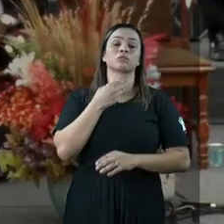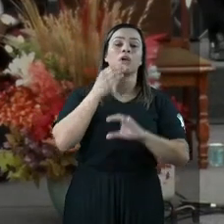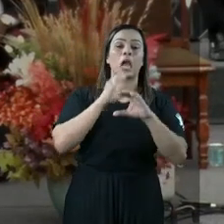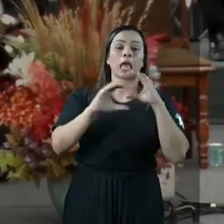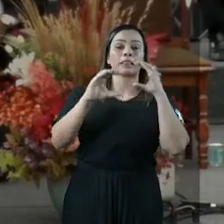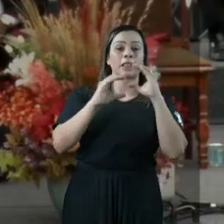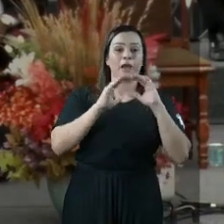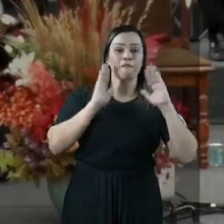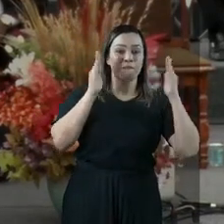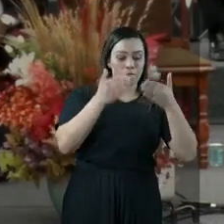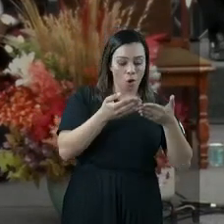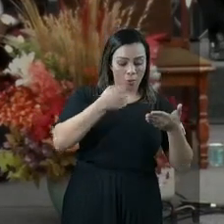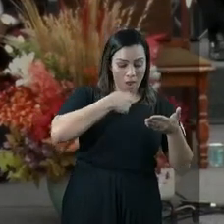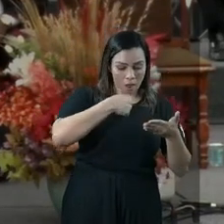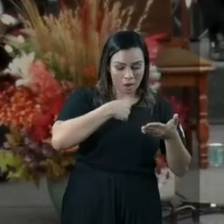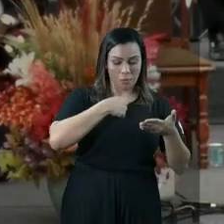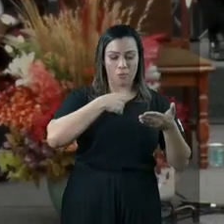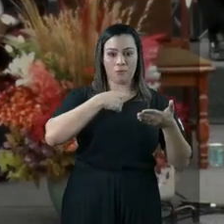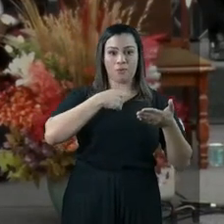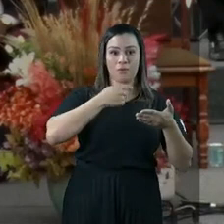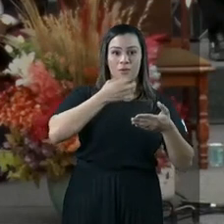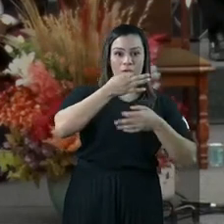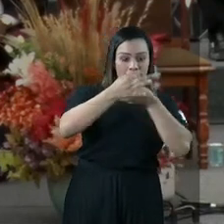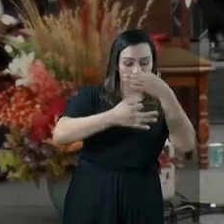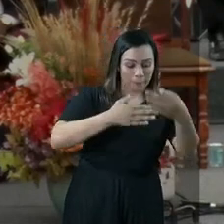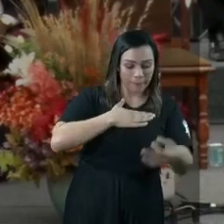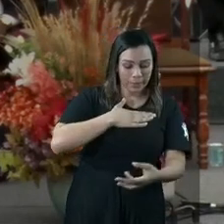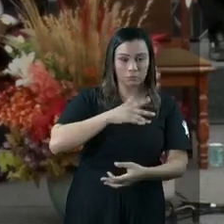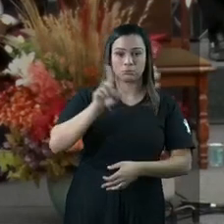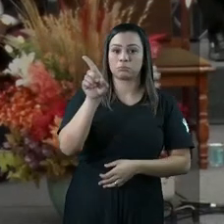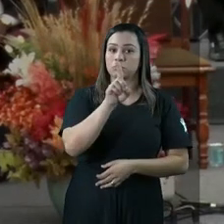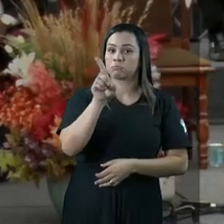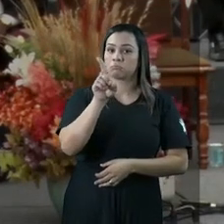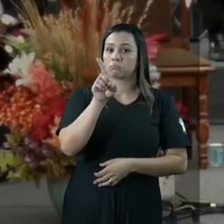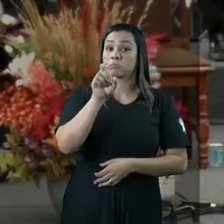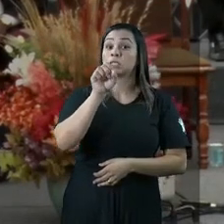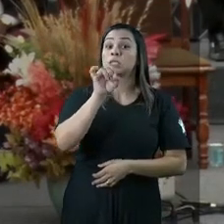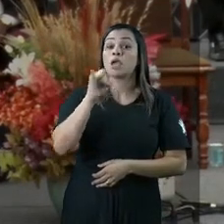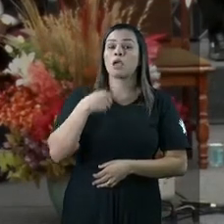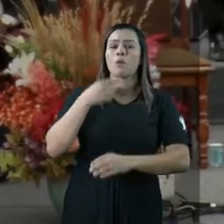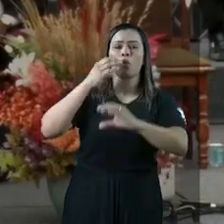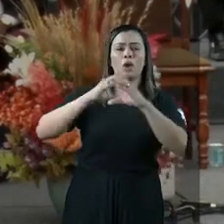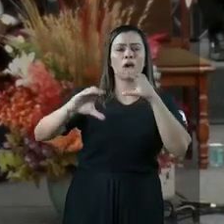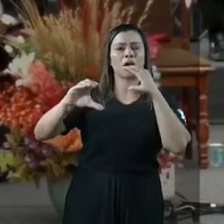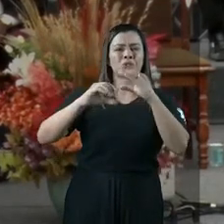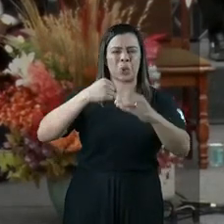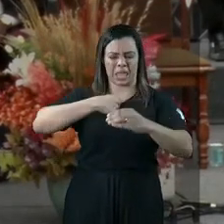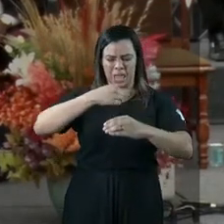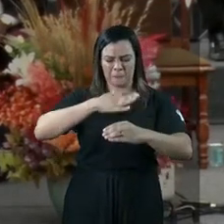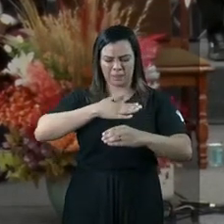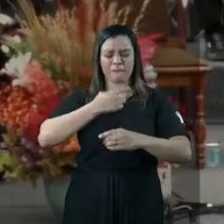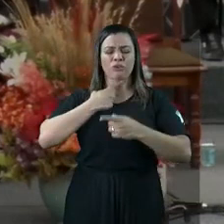Mas cada vez que eu dobro o meu joelho para cantar para Ele, eu esqueço quem eu sou. A minha